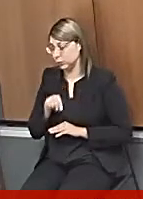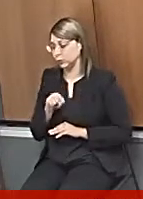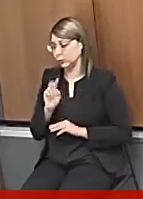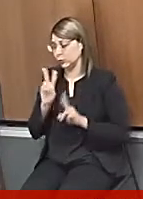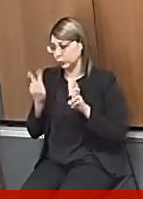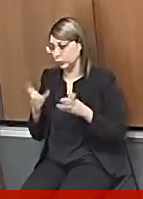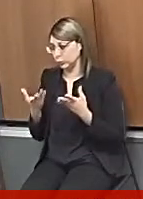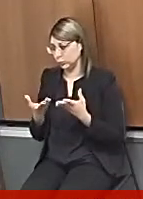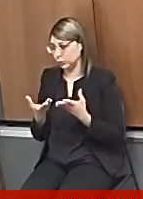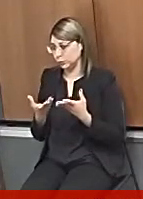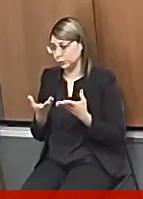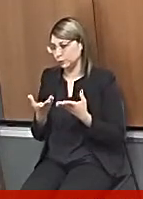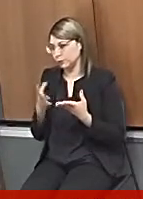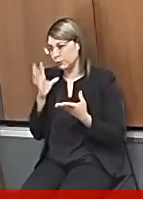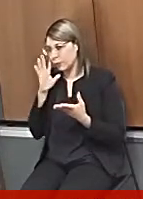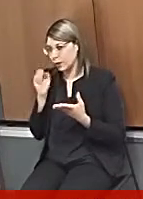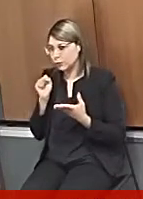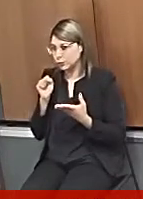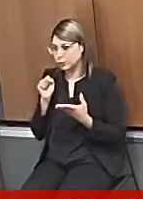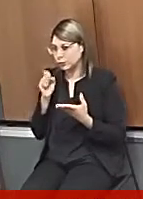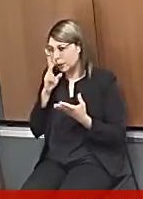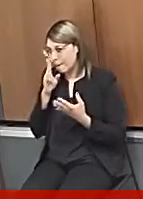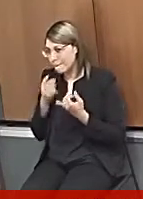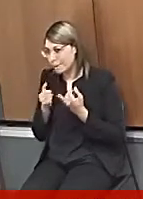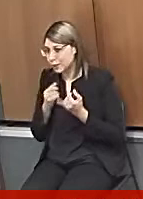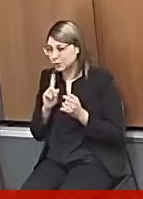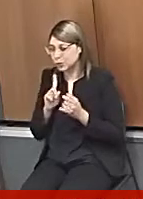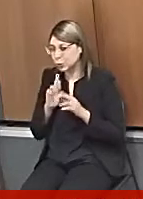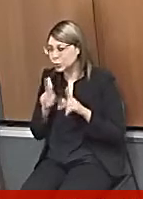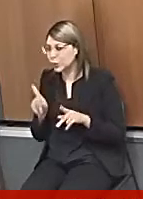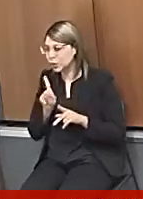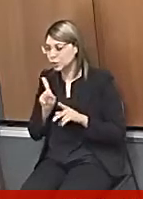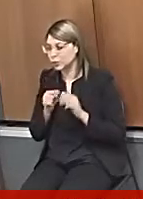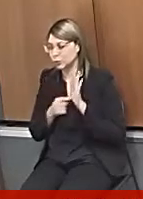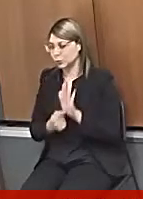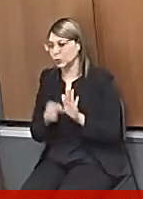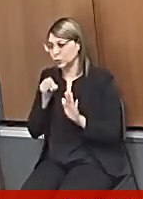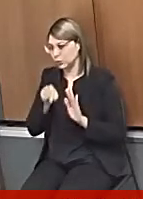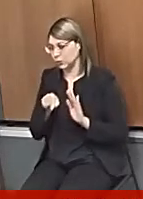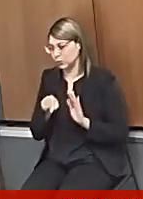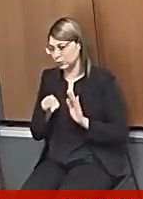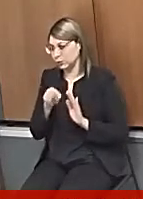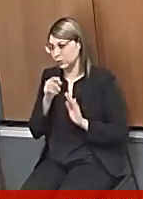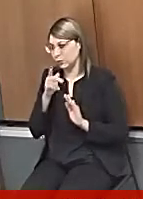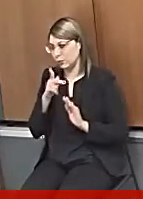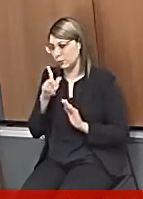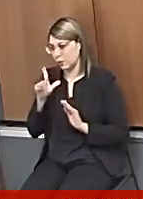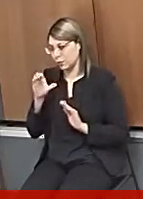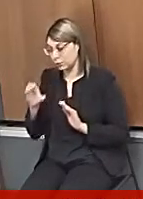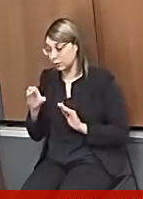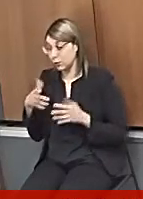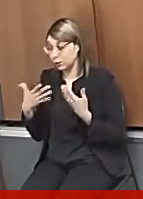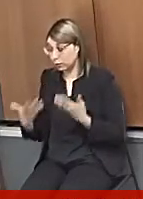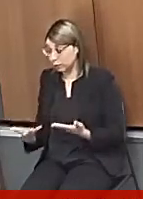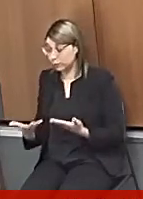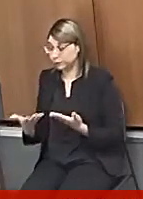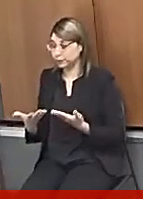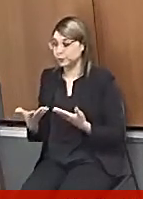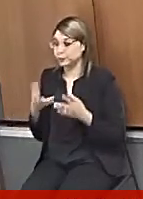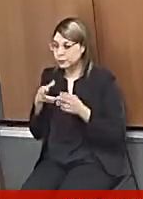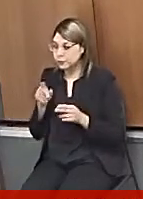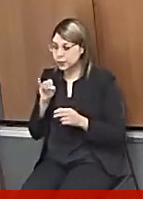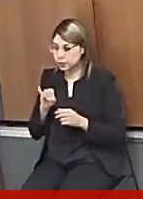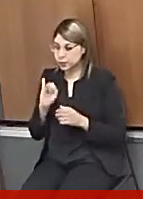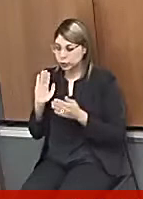salvo melhor juízo não me parece muito divergente do que está sendo colocado no plc então mesmo que ele